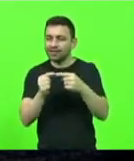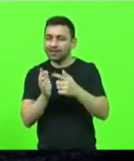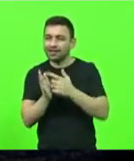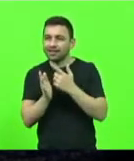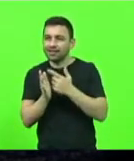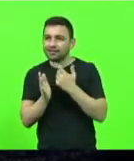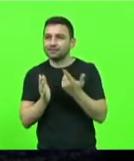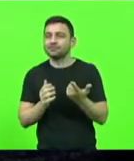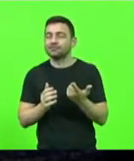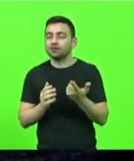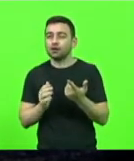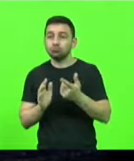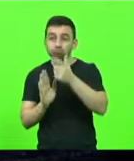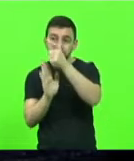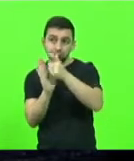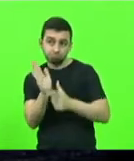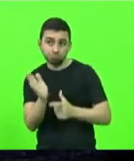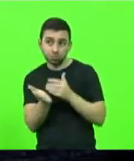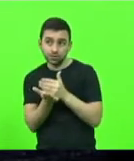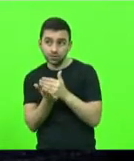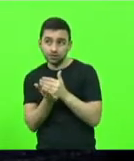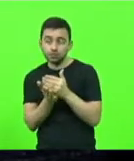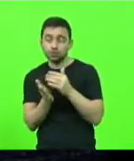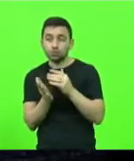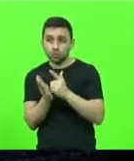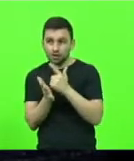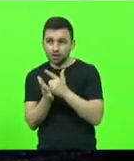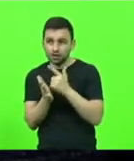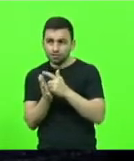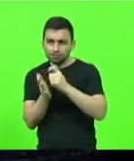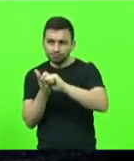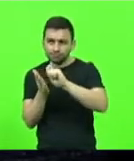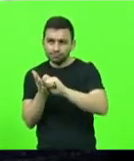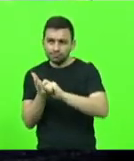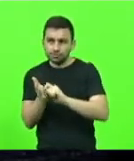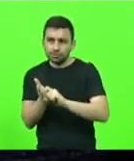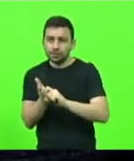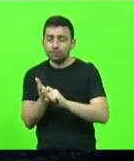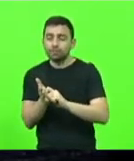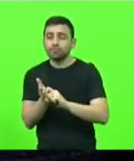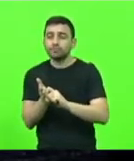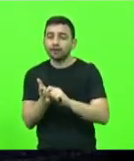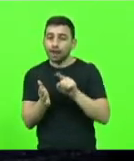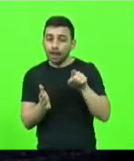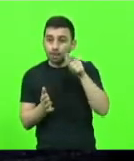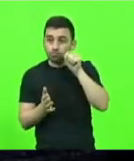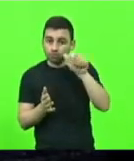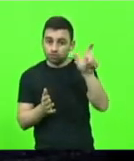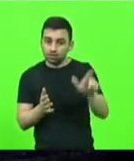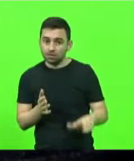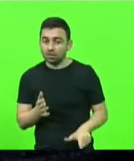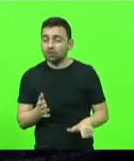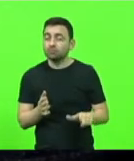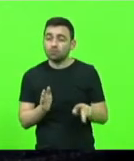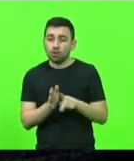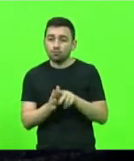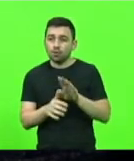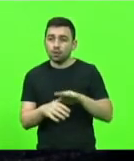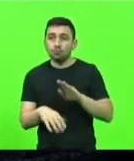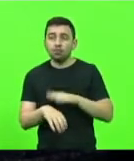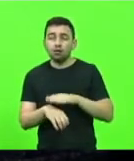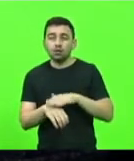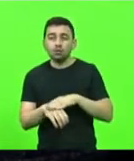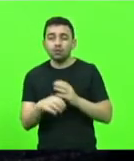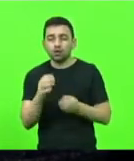wierzchowski e ela quer autora da Casa das Sete Mulheres exibida pela Globo em mais de 40 países